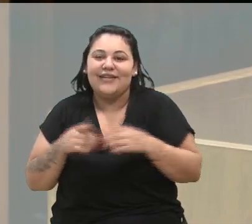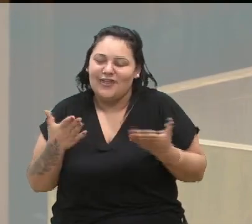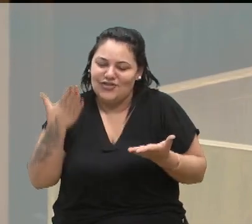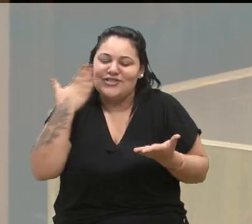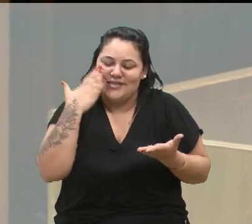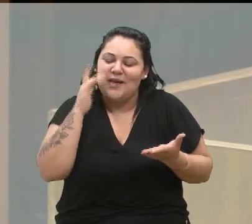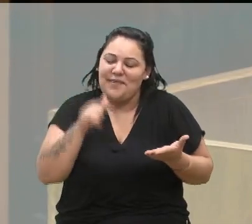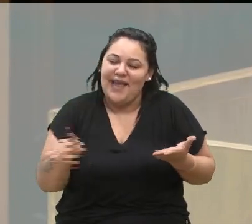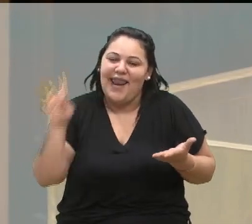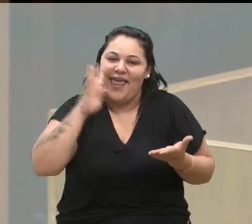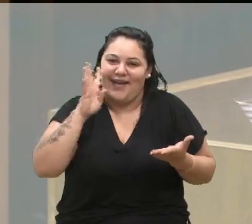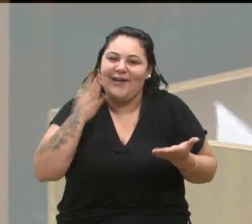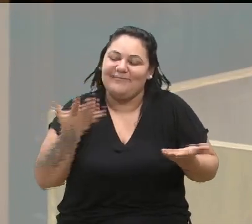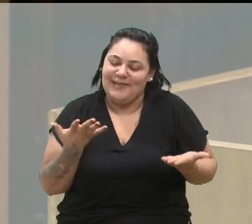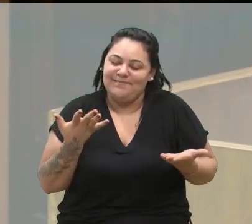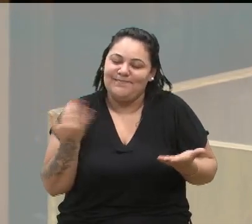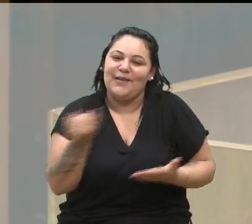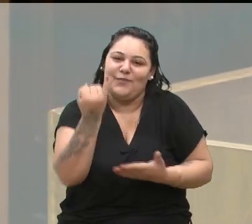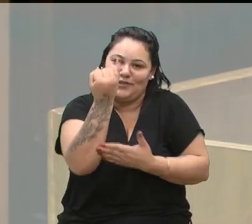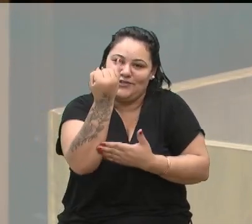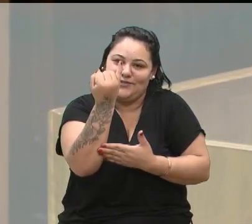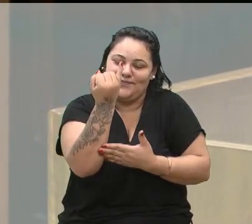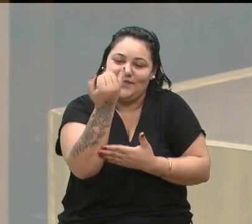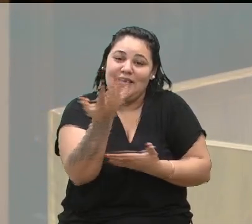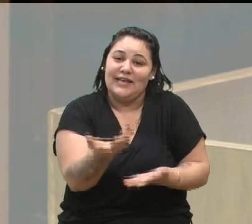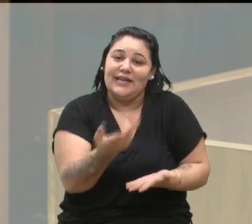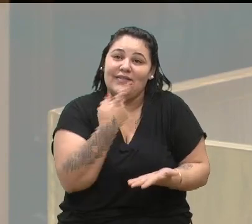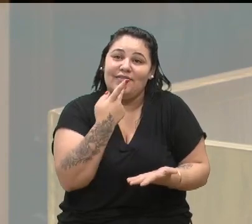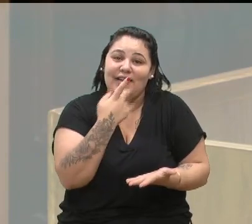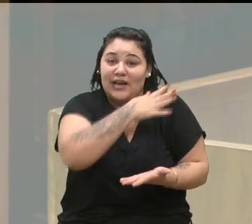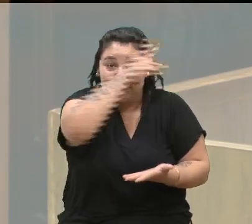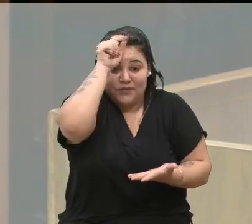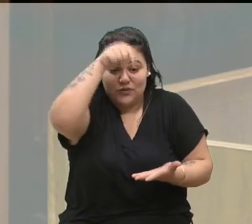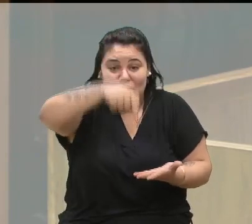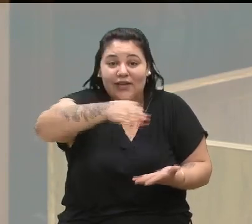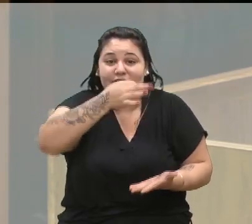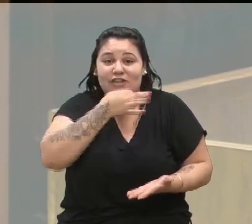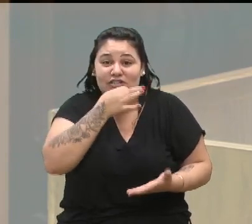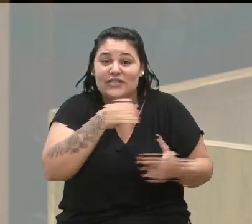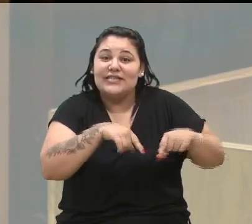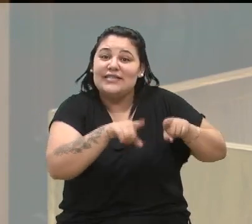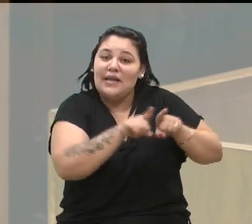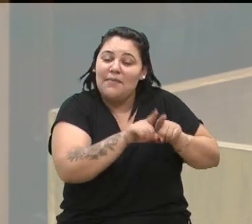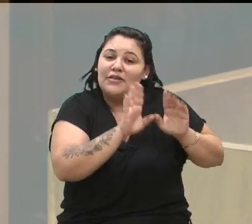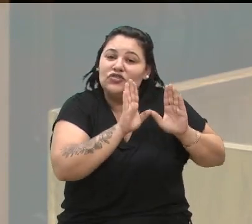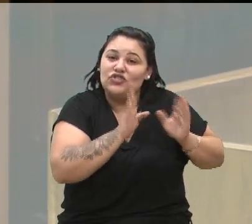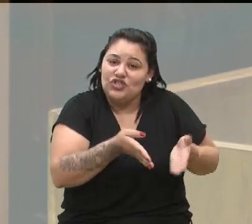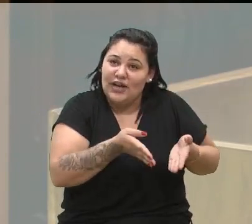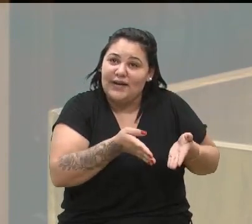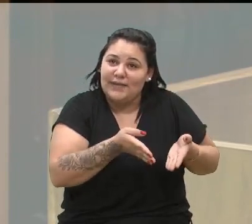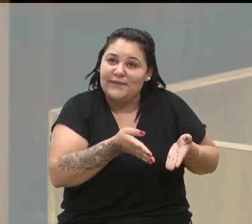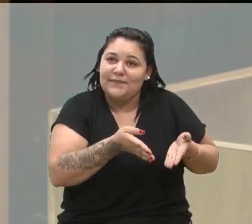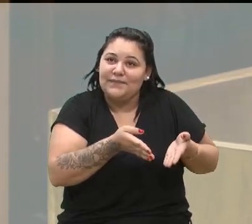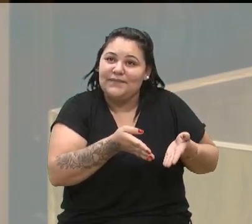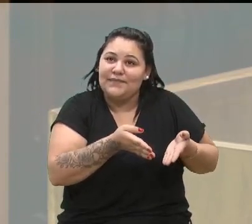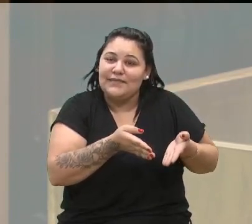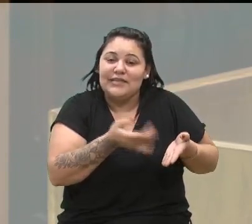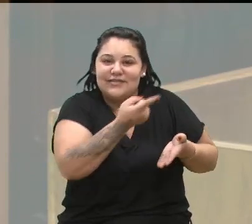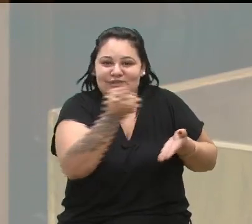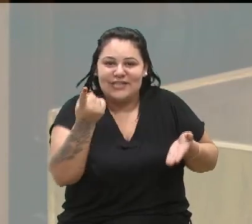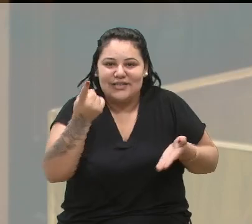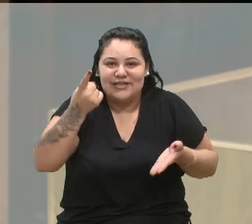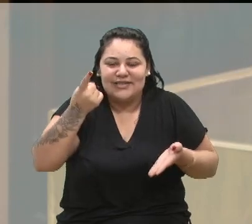bacana e é importante, né? Salientar também que a Prefeitura Municipal de Caxias do Sul já está iluminando, né? Se vocês